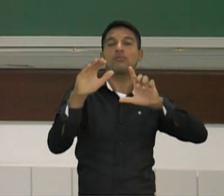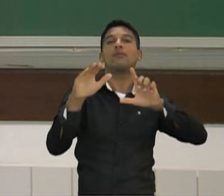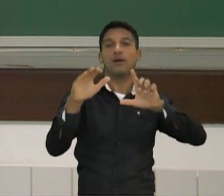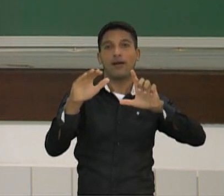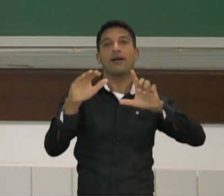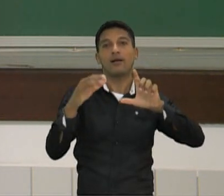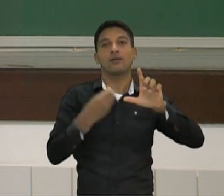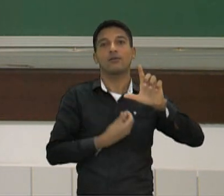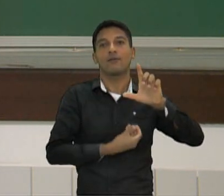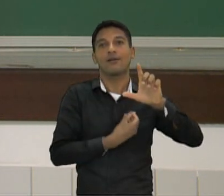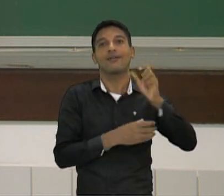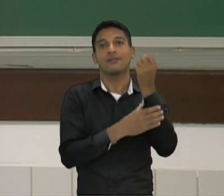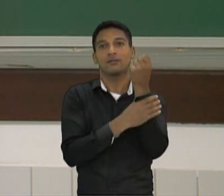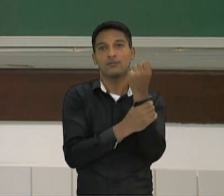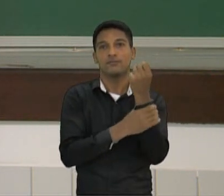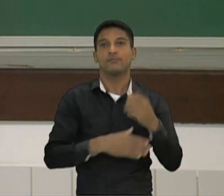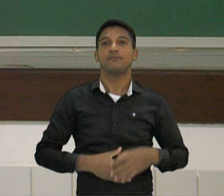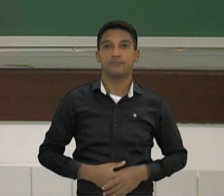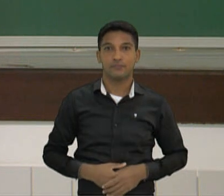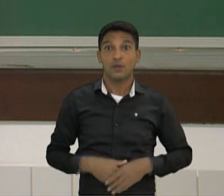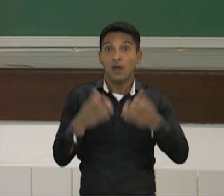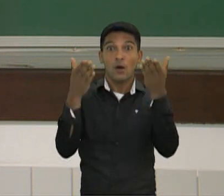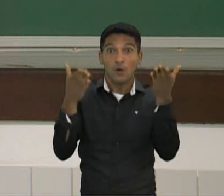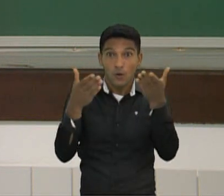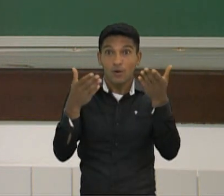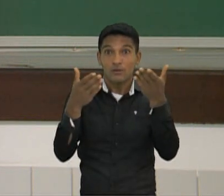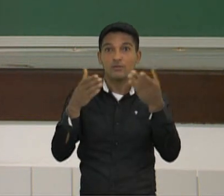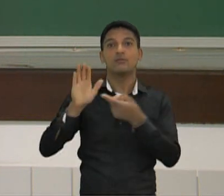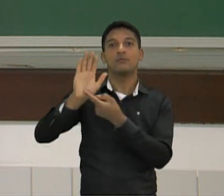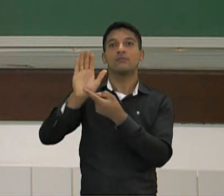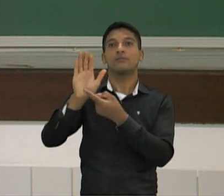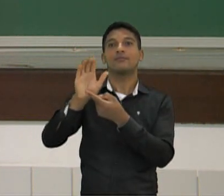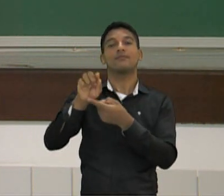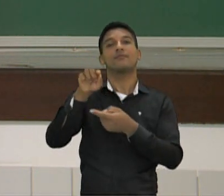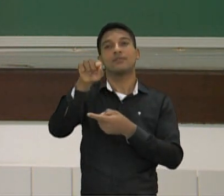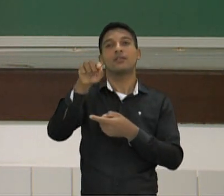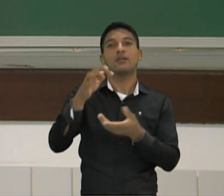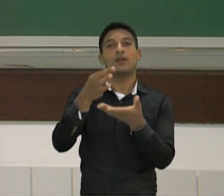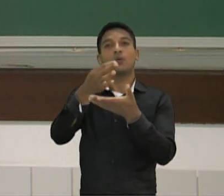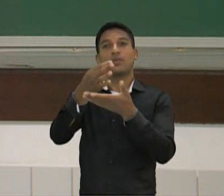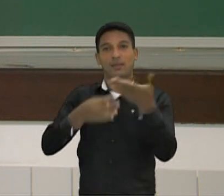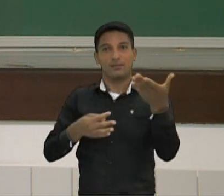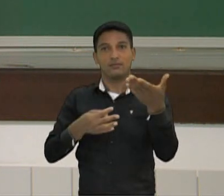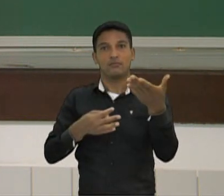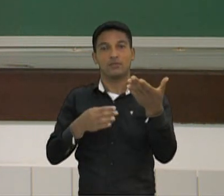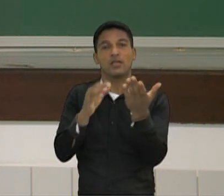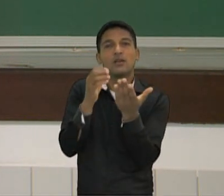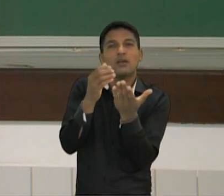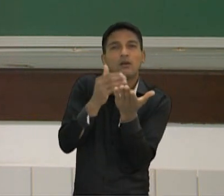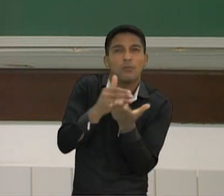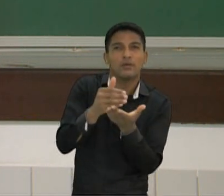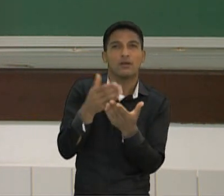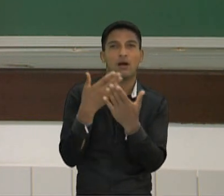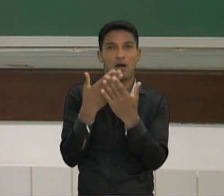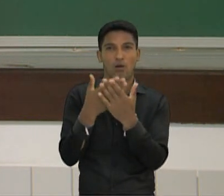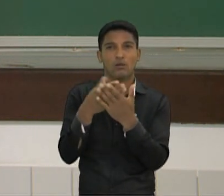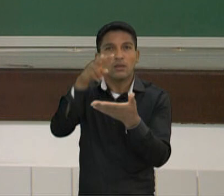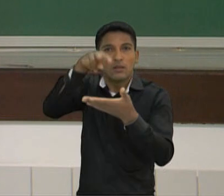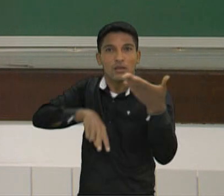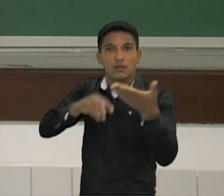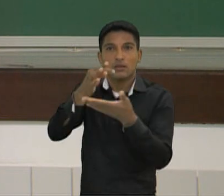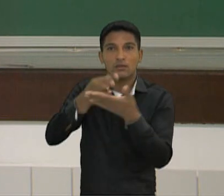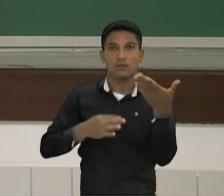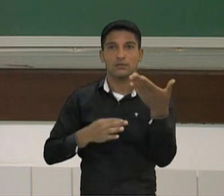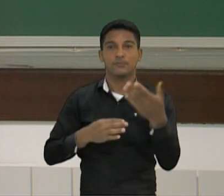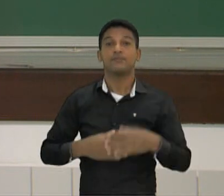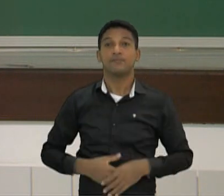bem? E hoje eu trouxe aqui para vocês um pequeno texto para fazer uma introdução na aula de hoje. No final do texto, vamos tentar descobrir qual